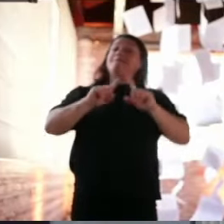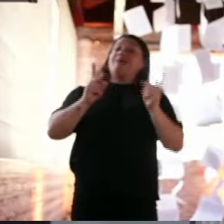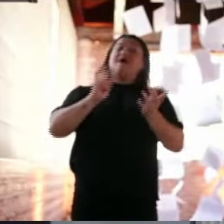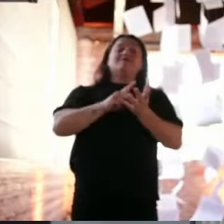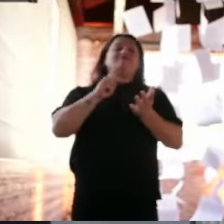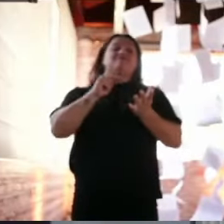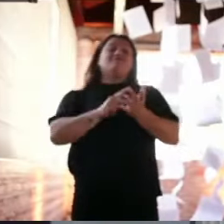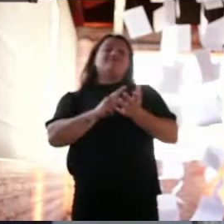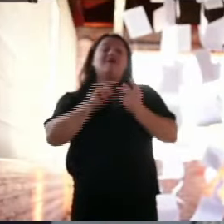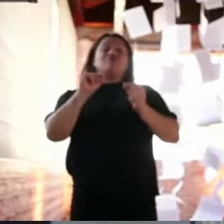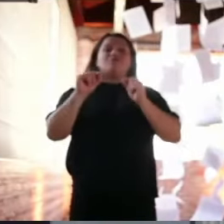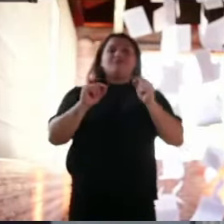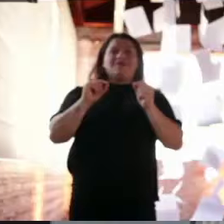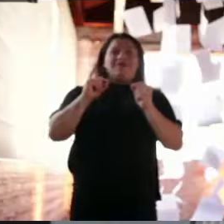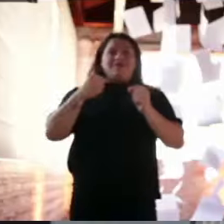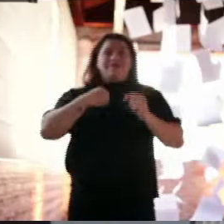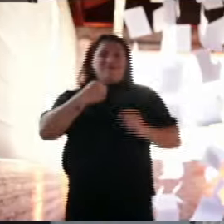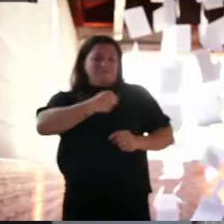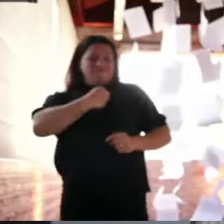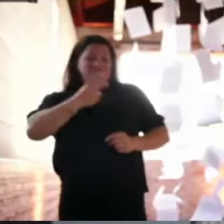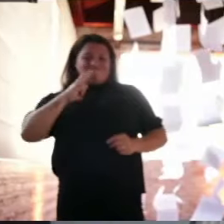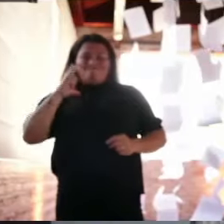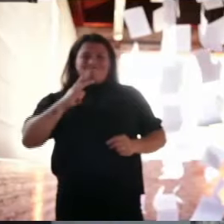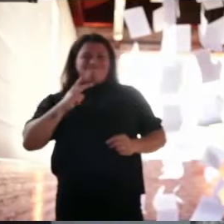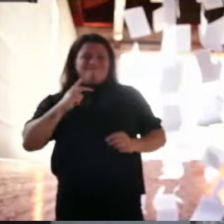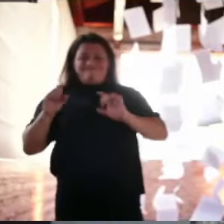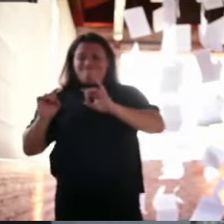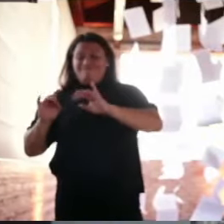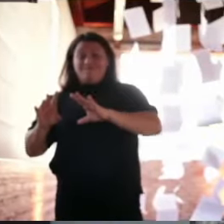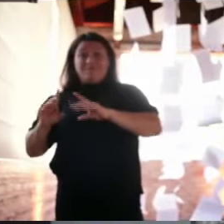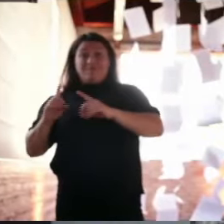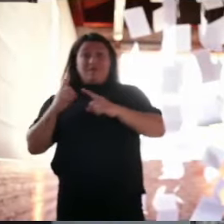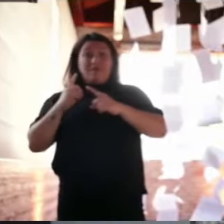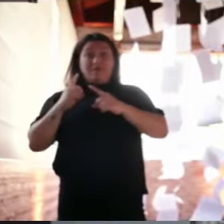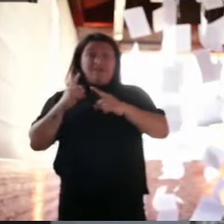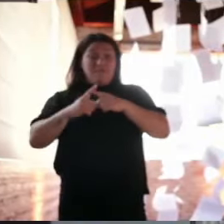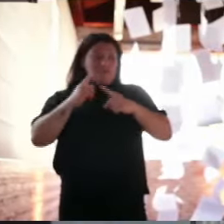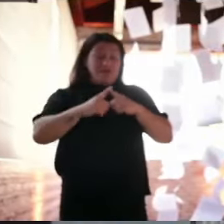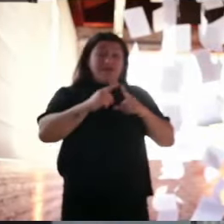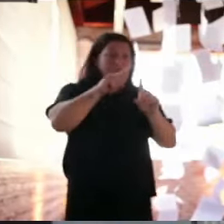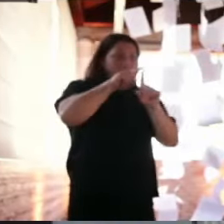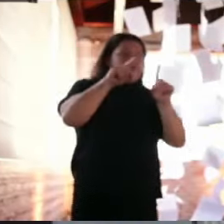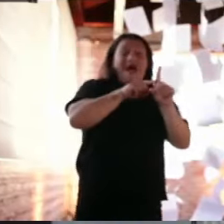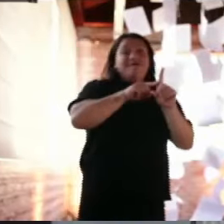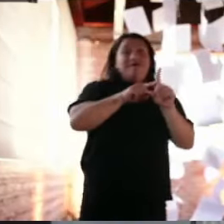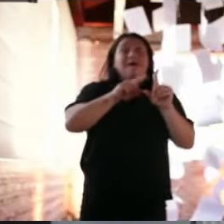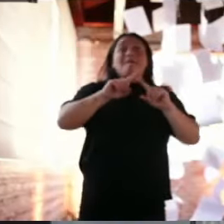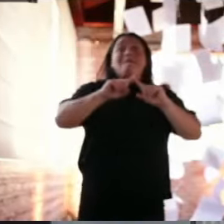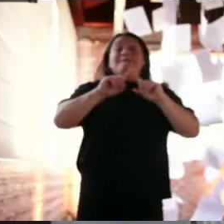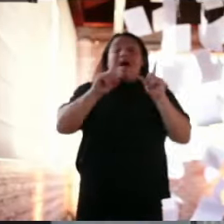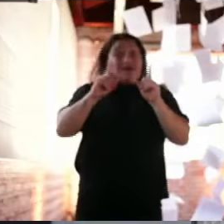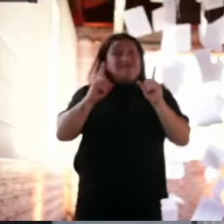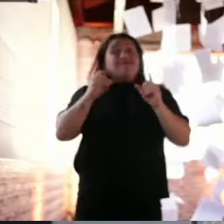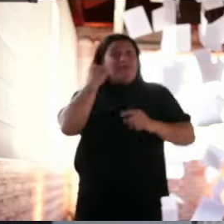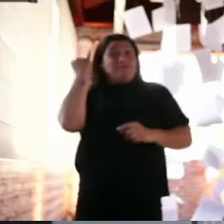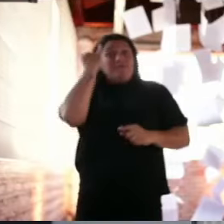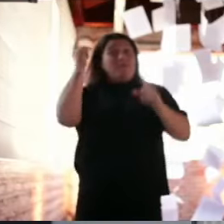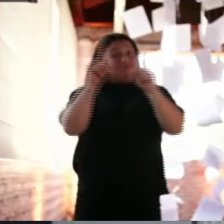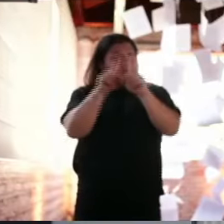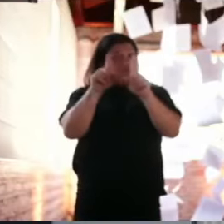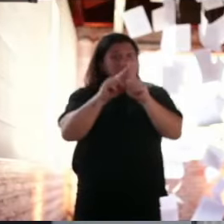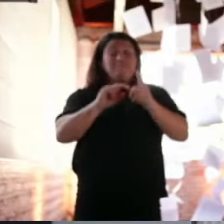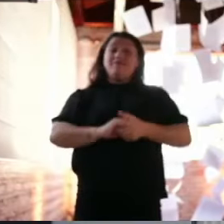uma cooptação abre mão da tua vida pessoal porque aqui tem valor Olha só botar uma pessoa no mundo que coisa magnífica e a gente comprou isso